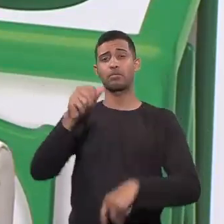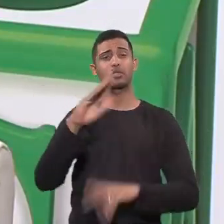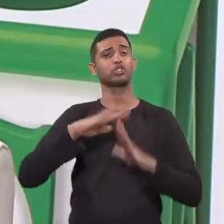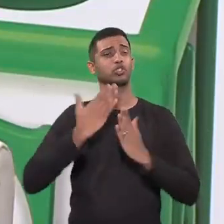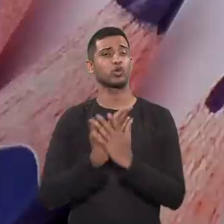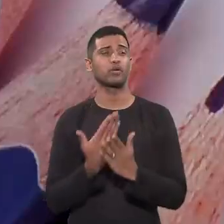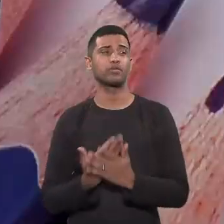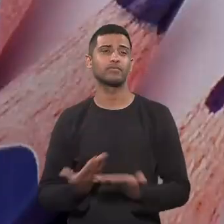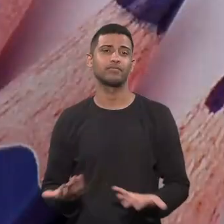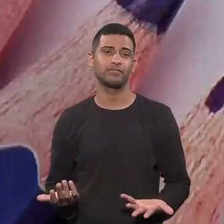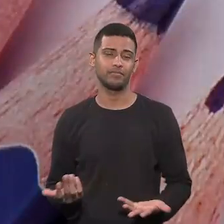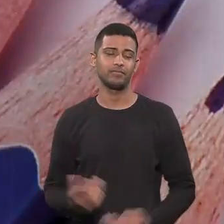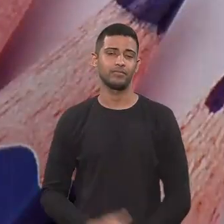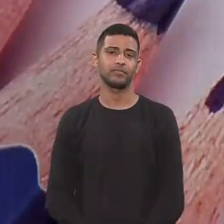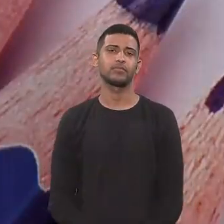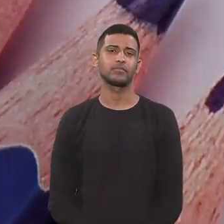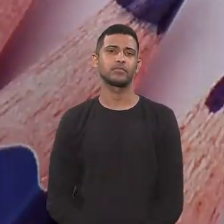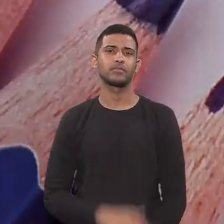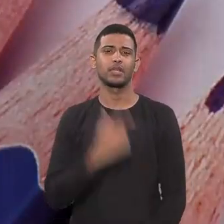série de